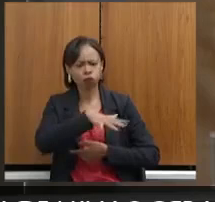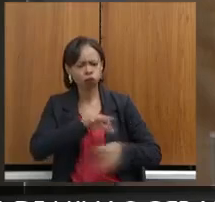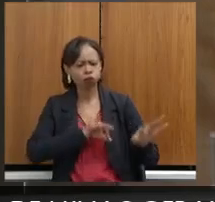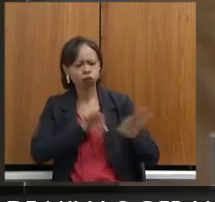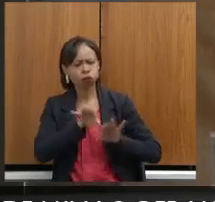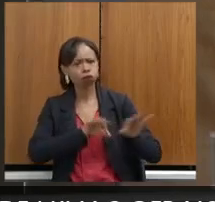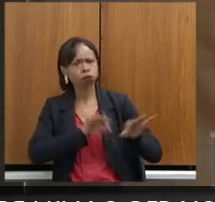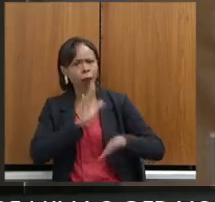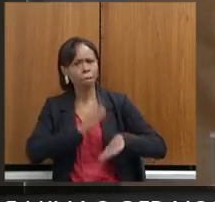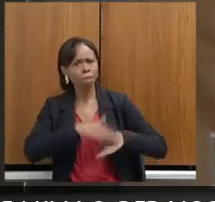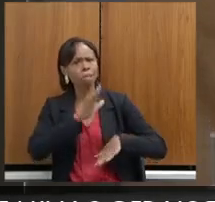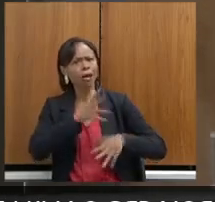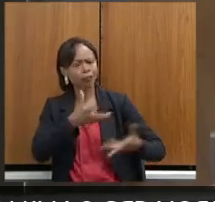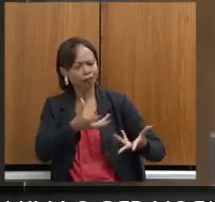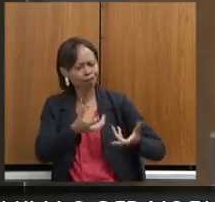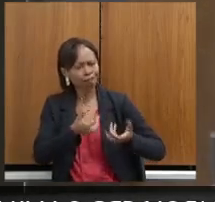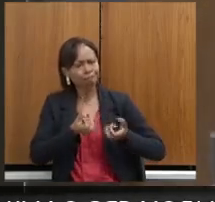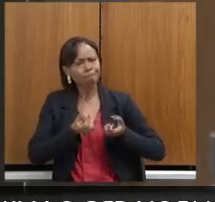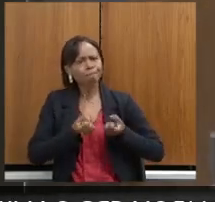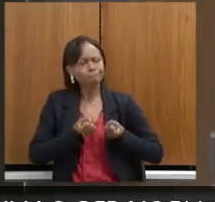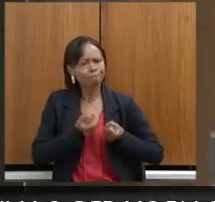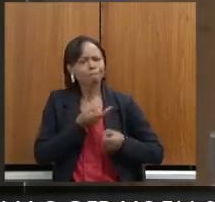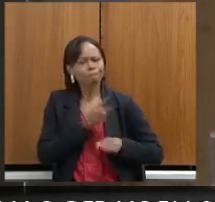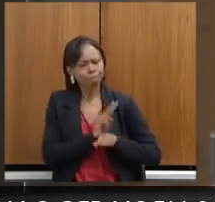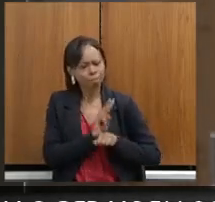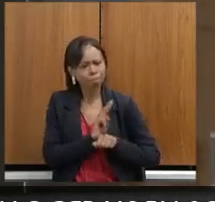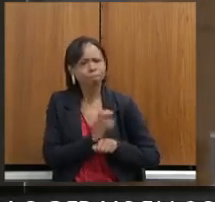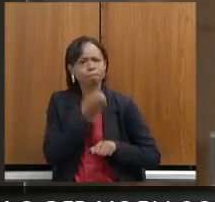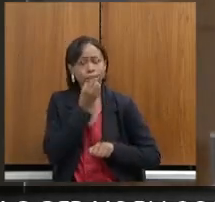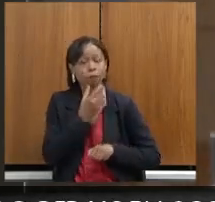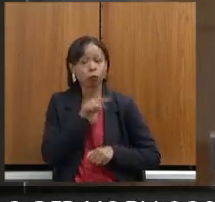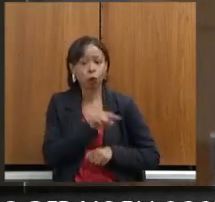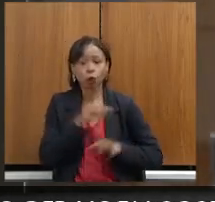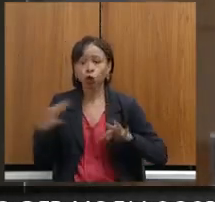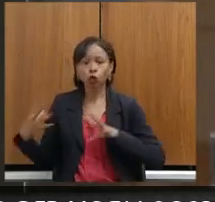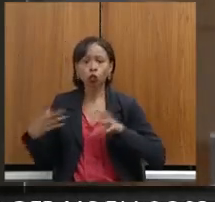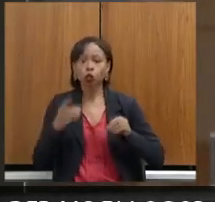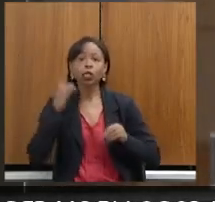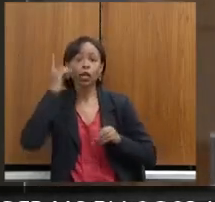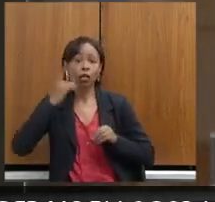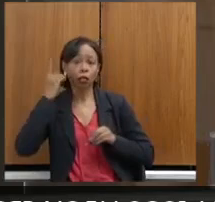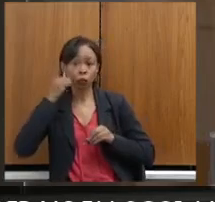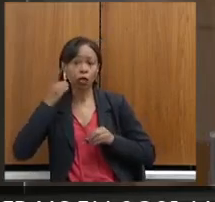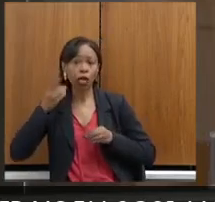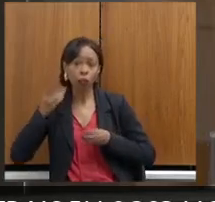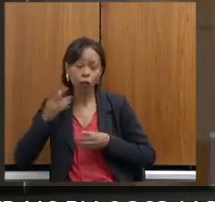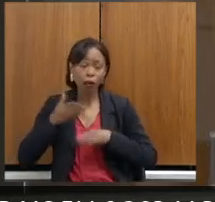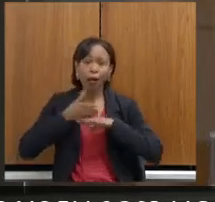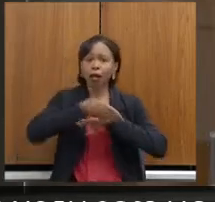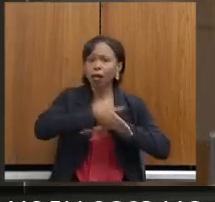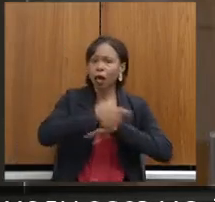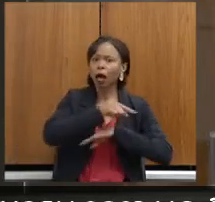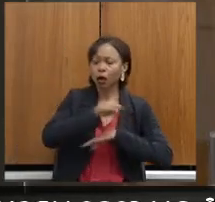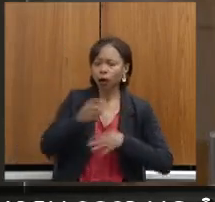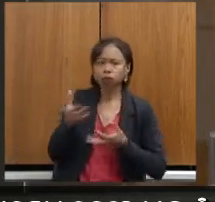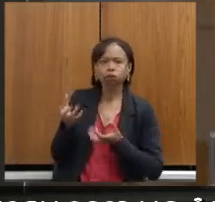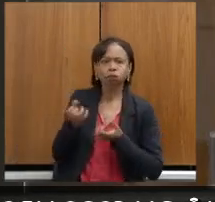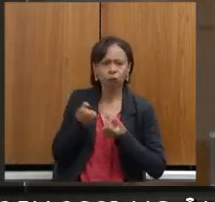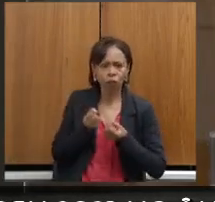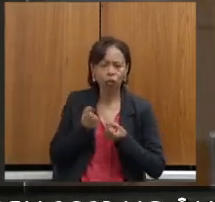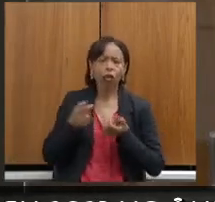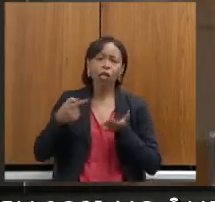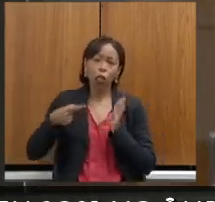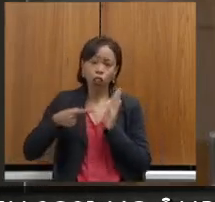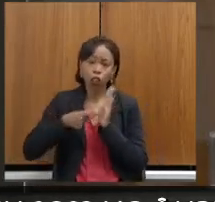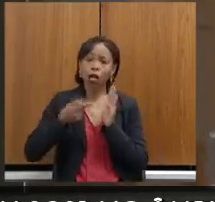organizado e mais acolhedor que está ali para colher a todos os parlamentares que assim desejarem estar indicando